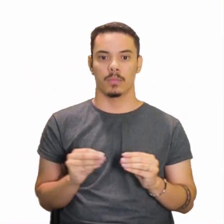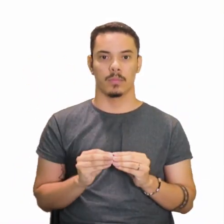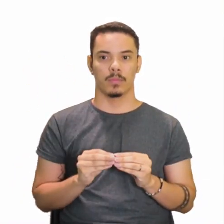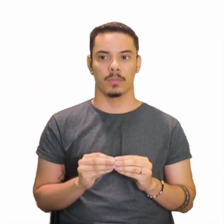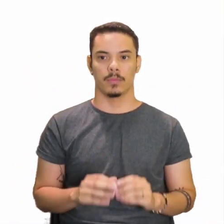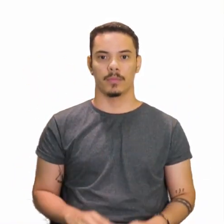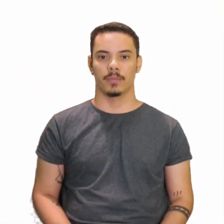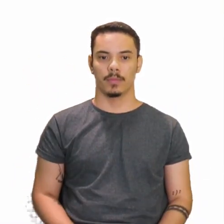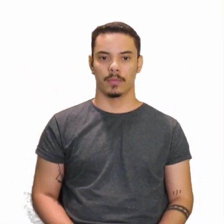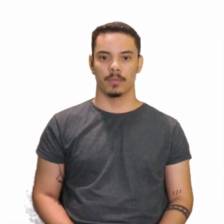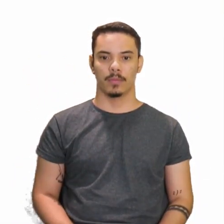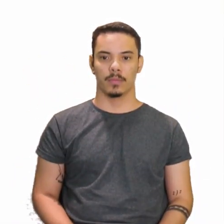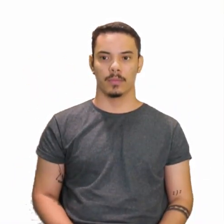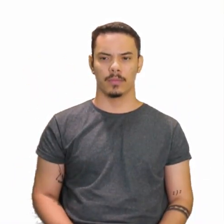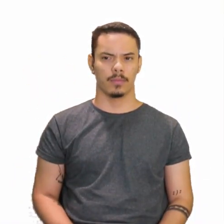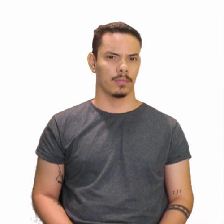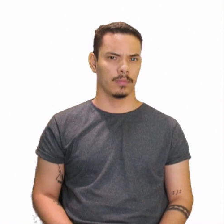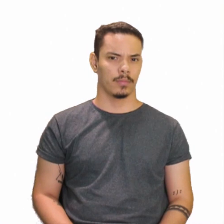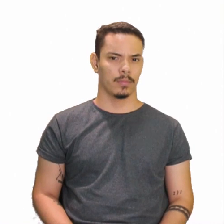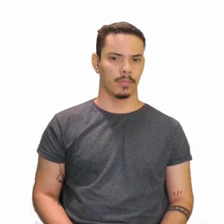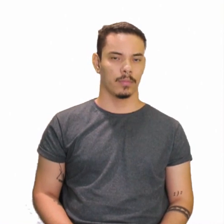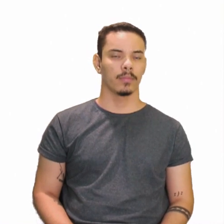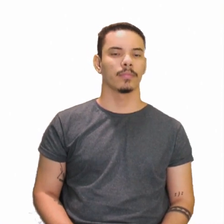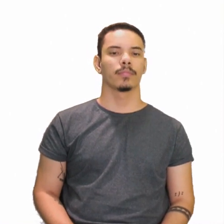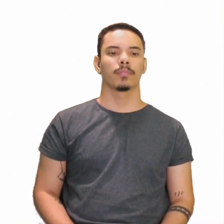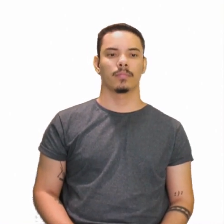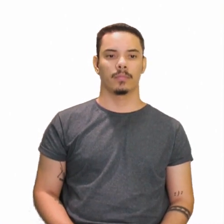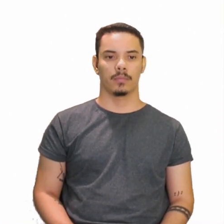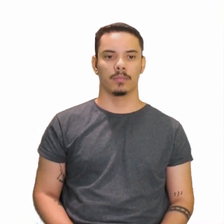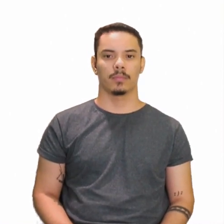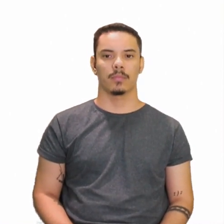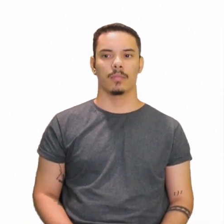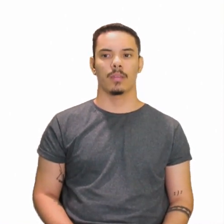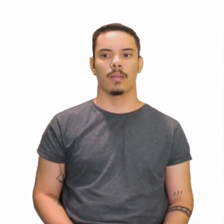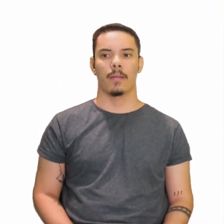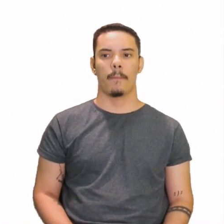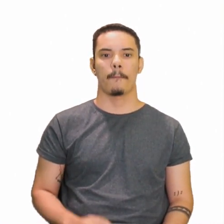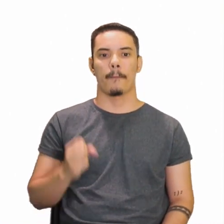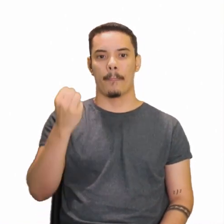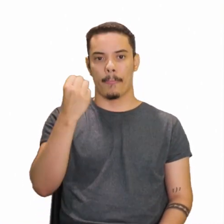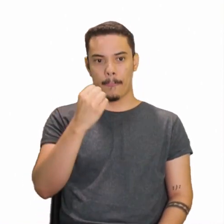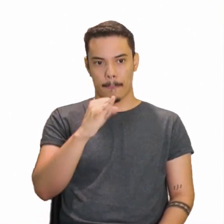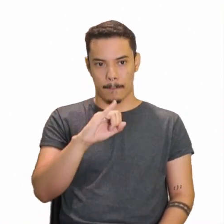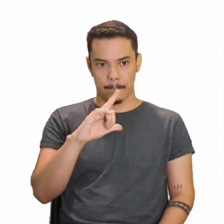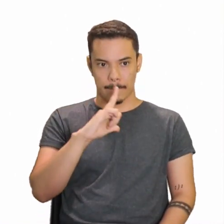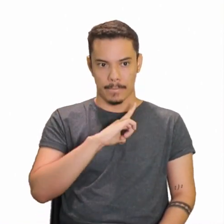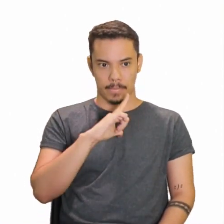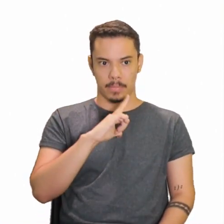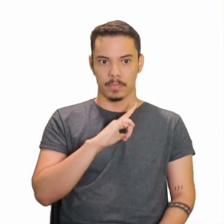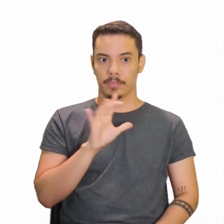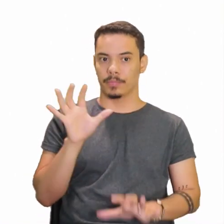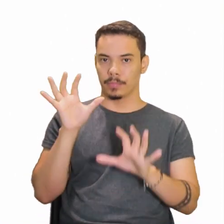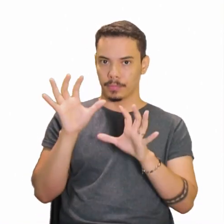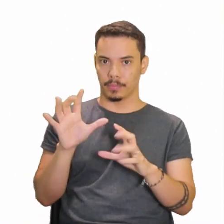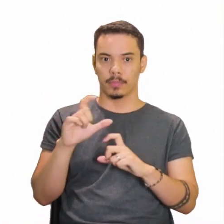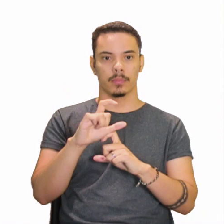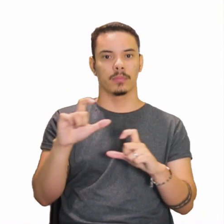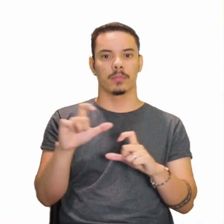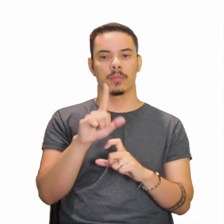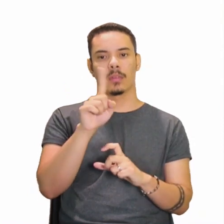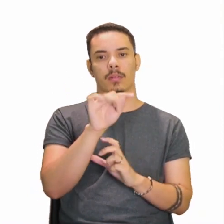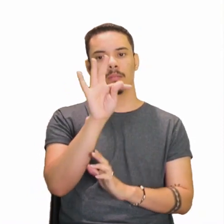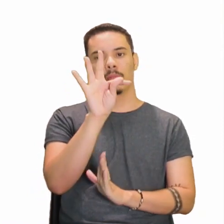injuntiva. Como assim, né? Bom, se nós temos esta afirmação aqui, as tirinhas são